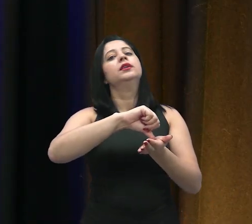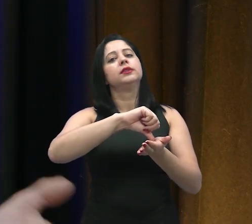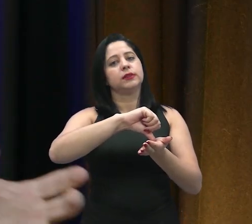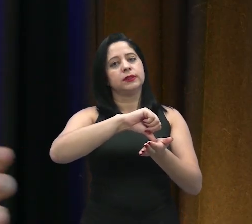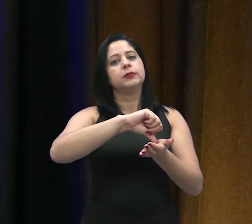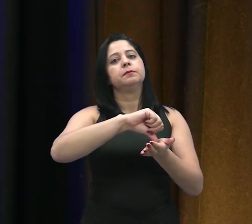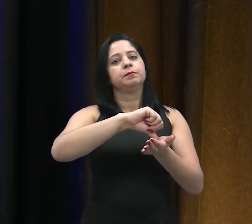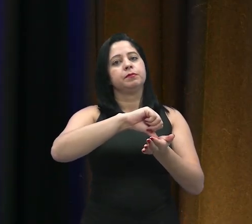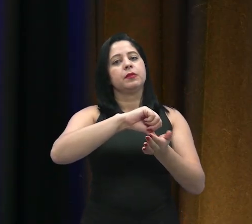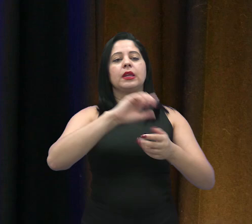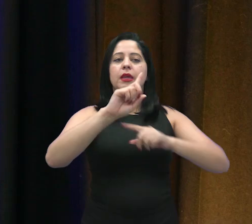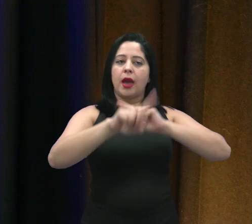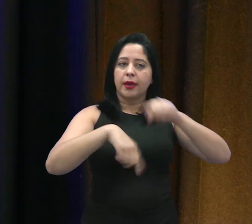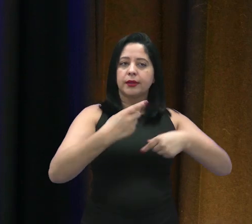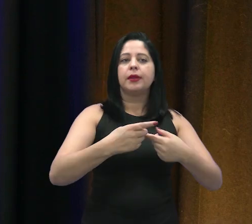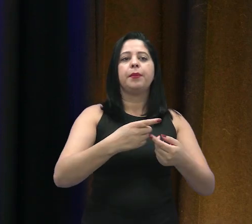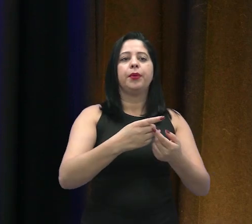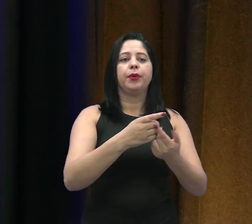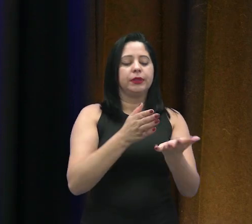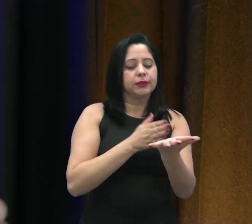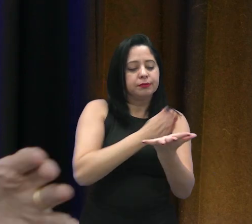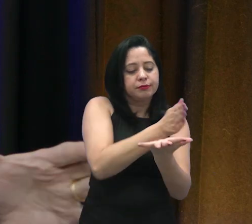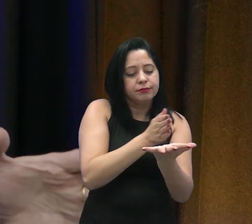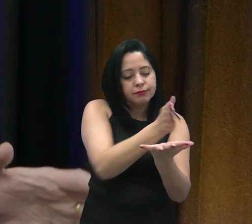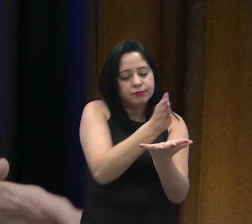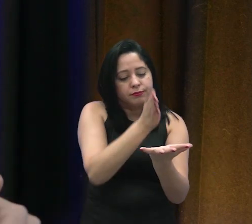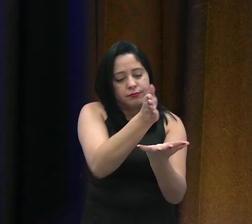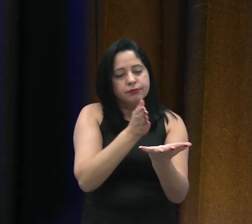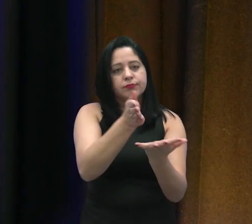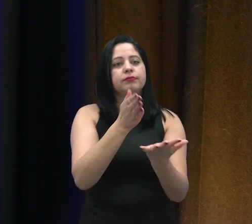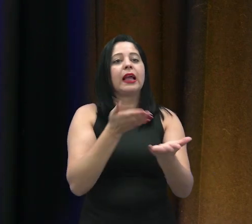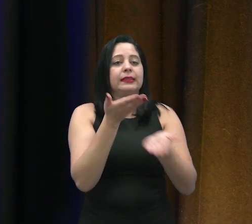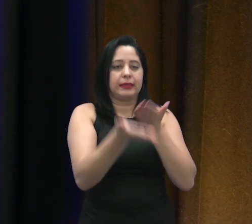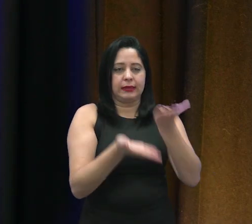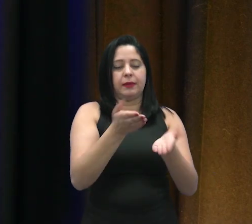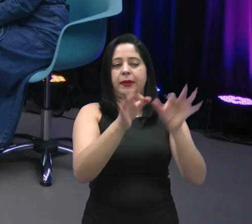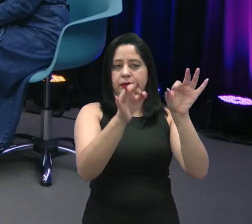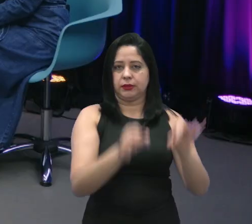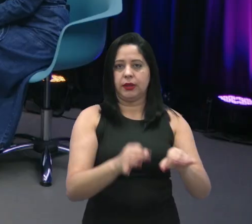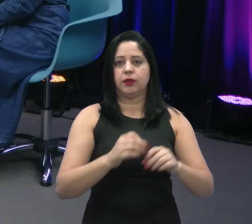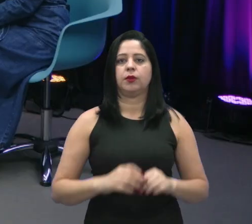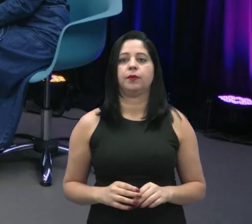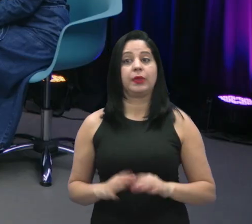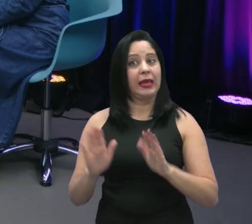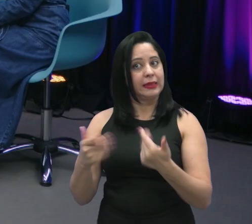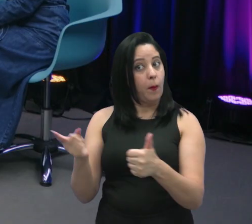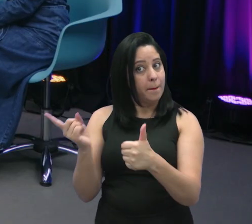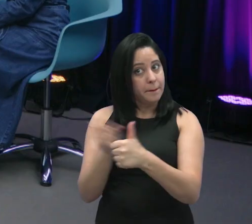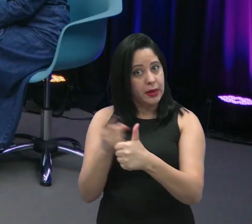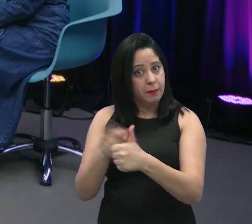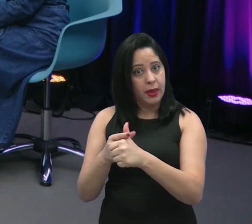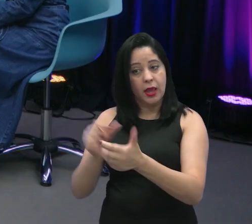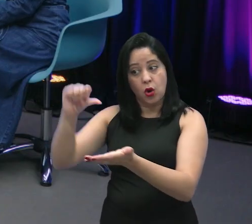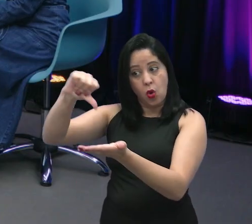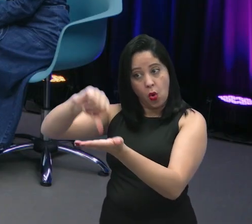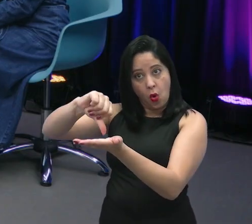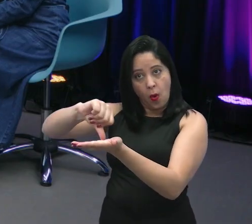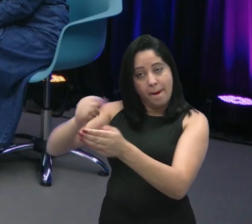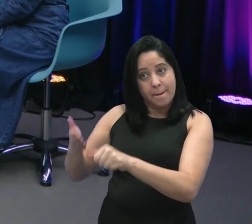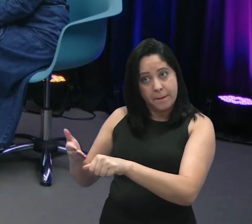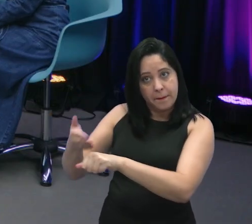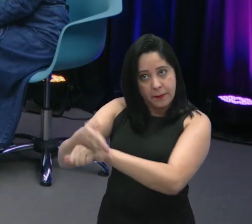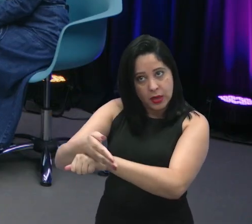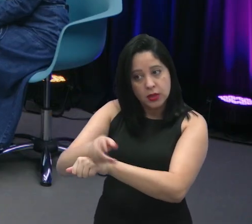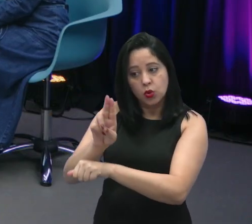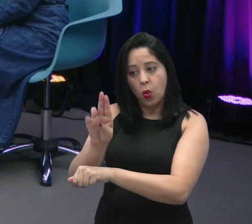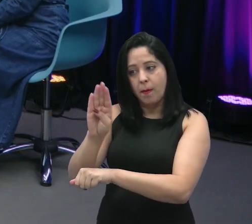dúvida e dali ter todo o encaminhamento para ter o atendimento adequado. Então ela pode procurar a UBS mais próxima da casa